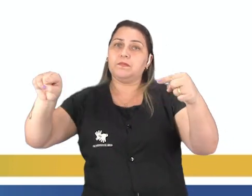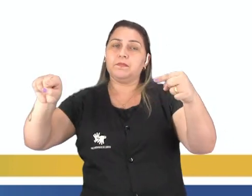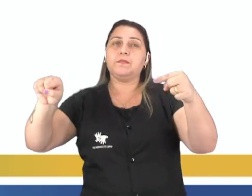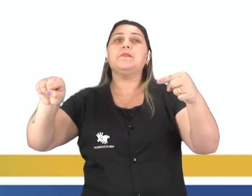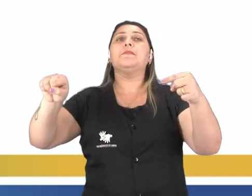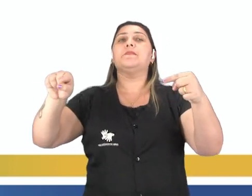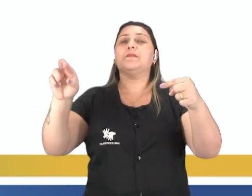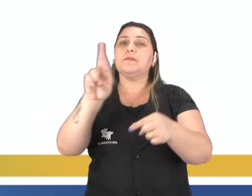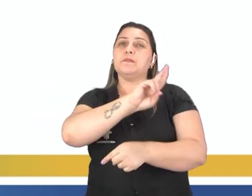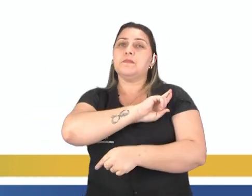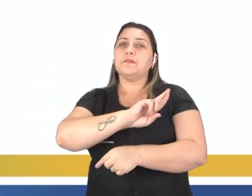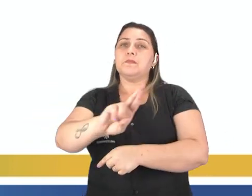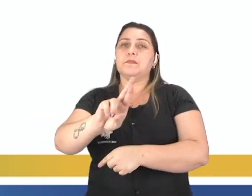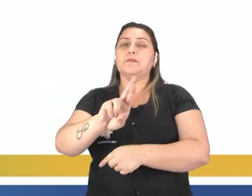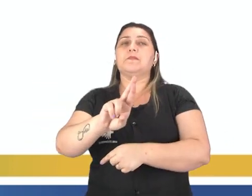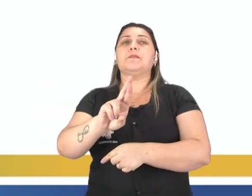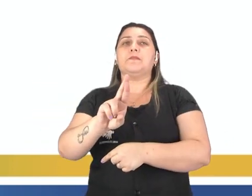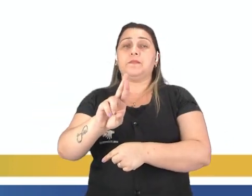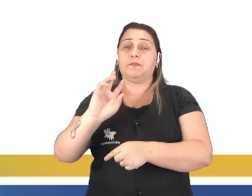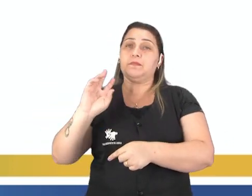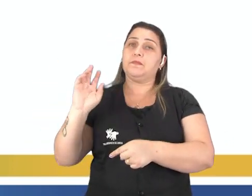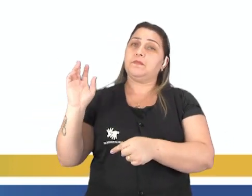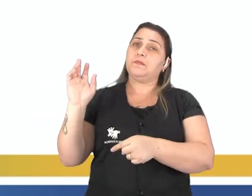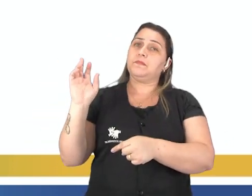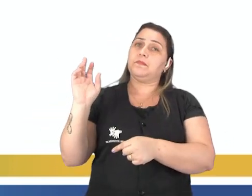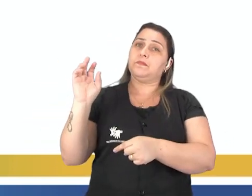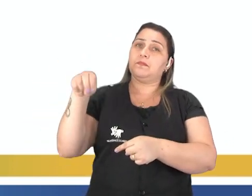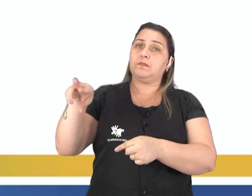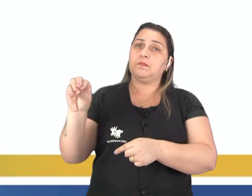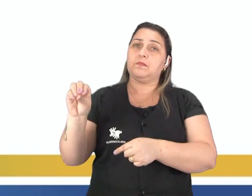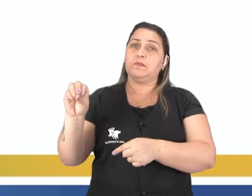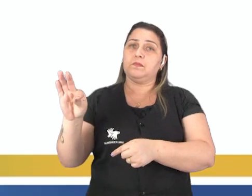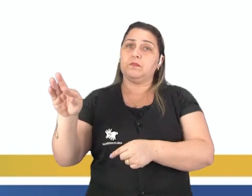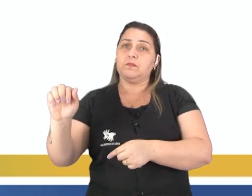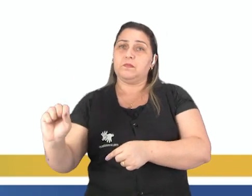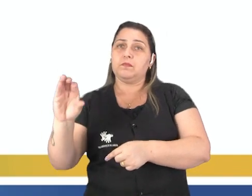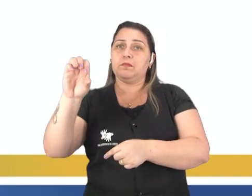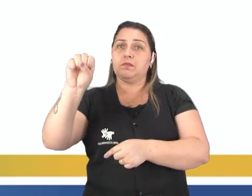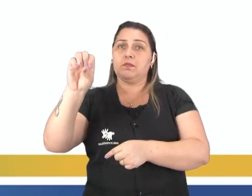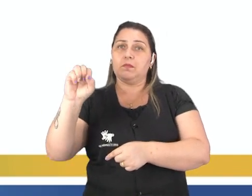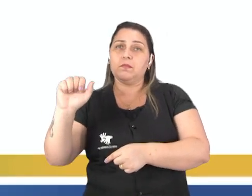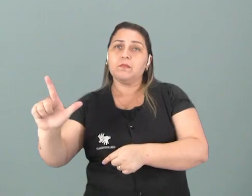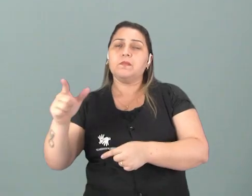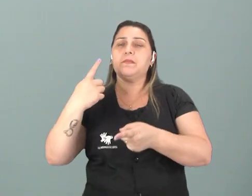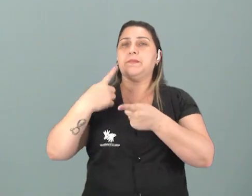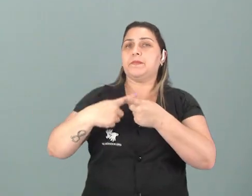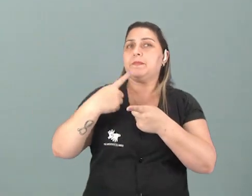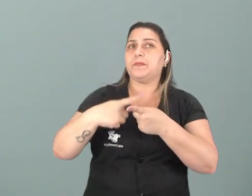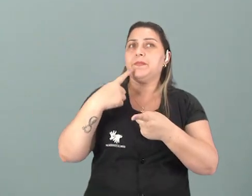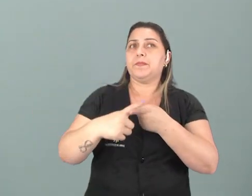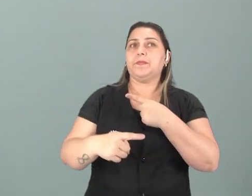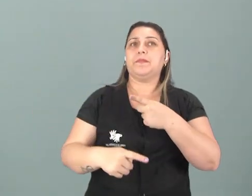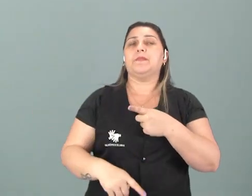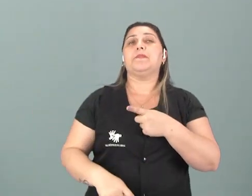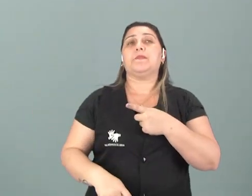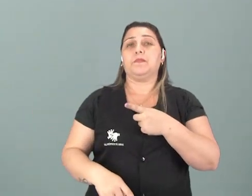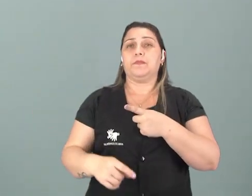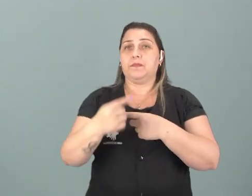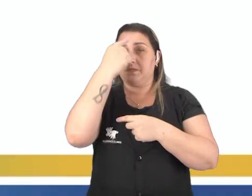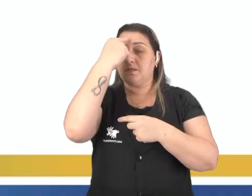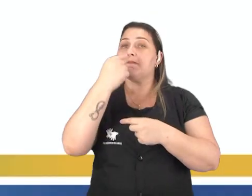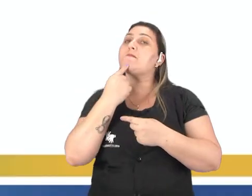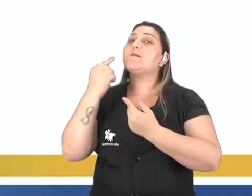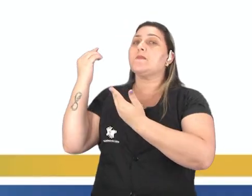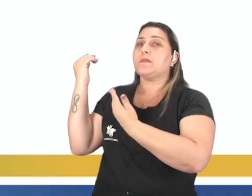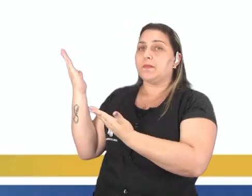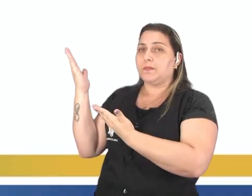vai representar exatamente a nota sol. Por quê? Vamos lá. Essa imagem que você